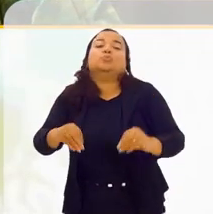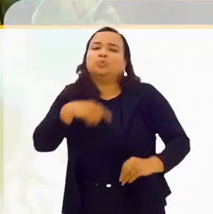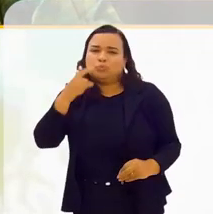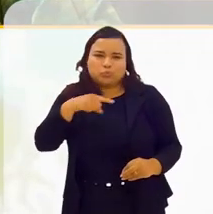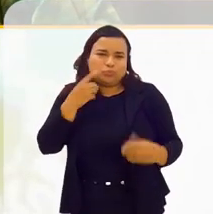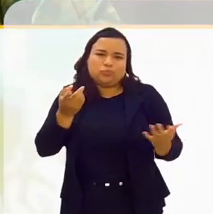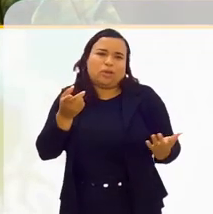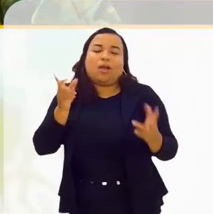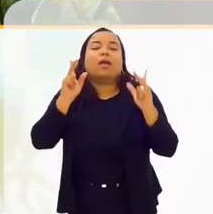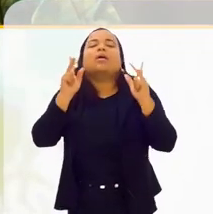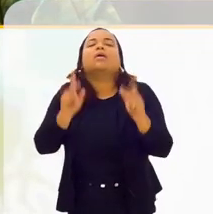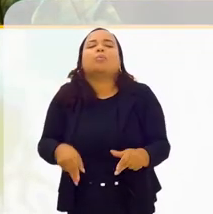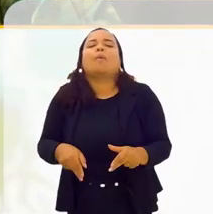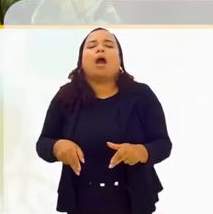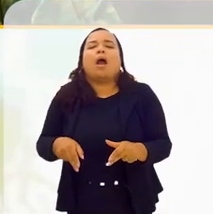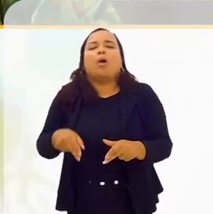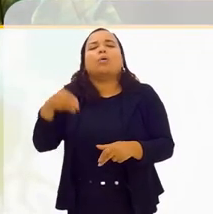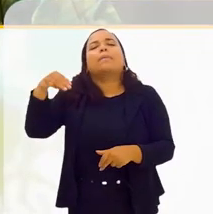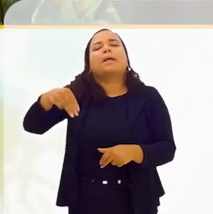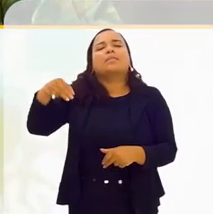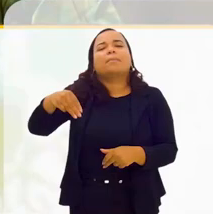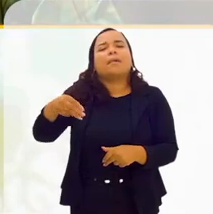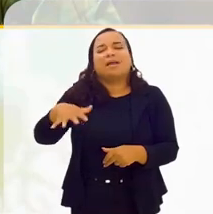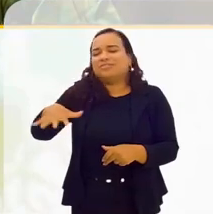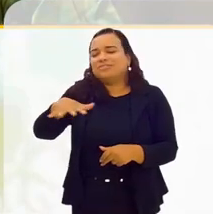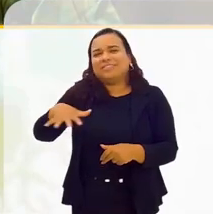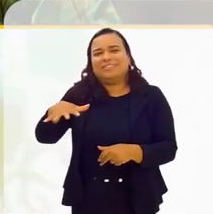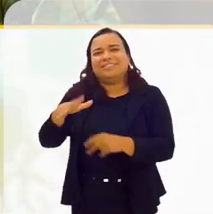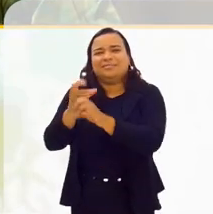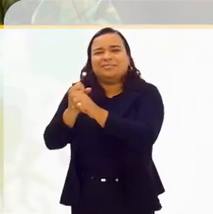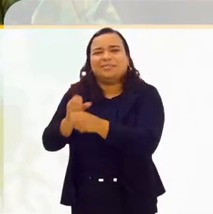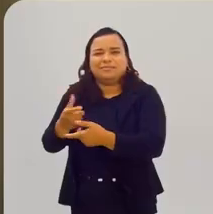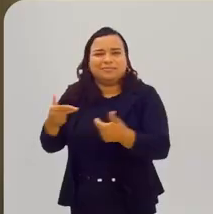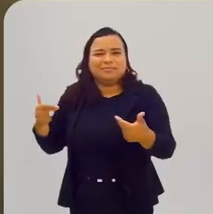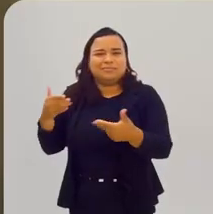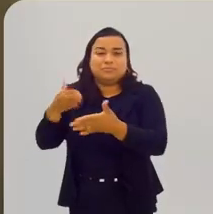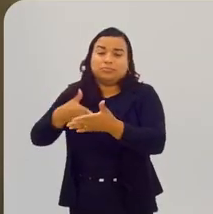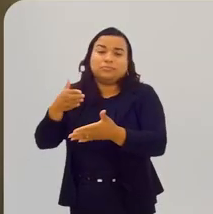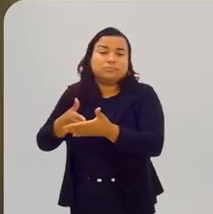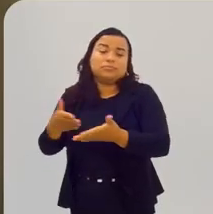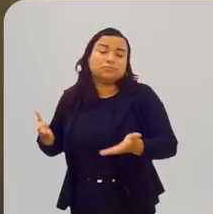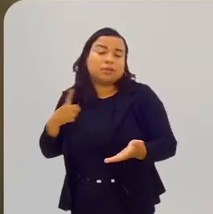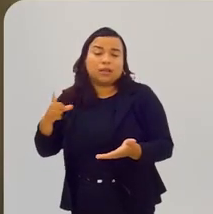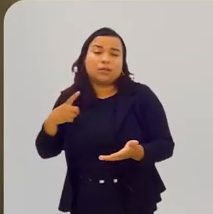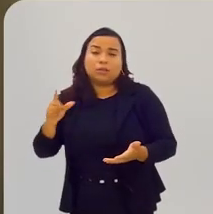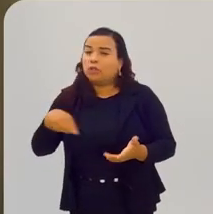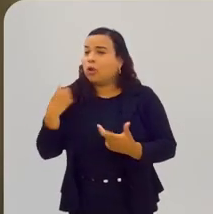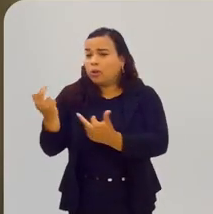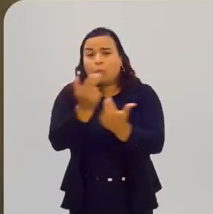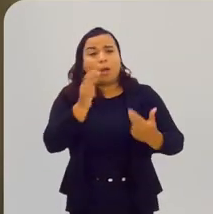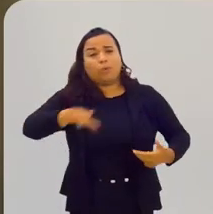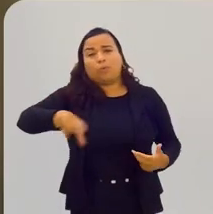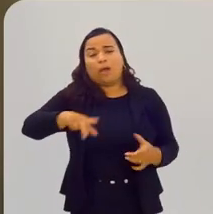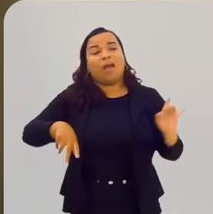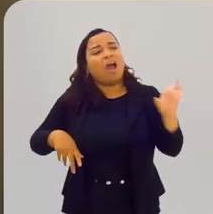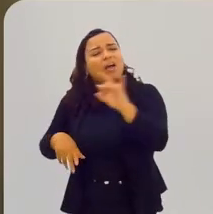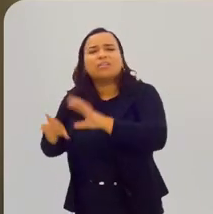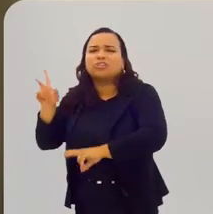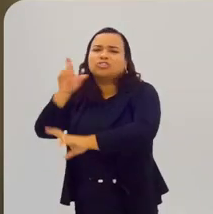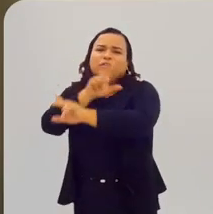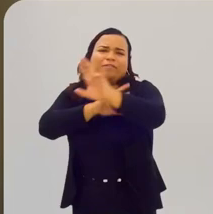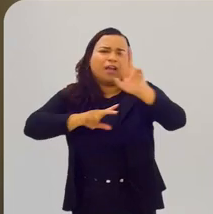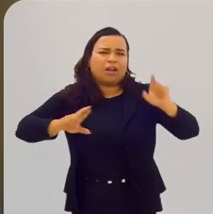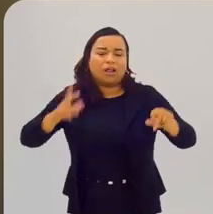dá é matemática assim não dá a gente não é igual cada um funciona de uma forma